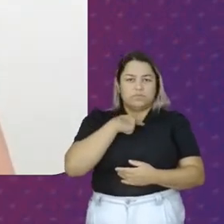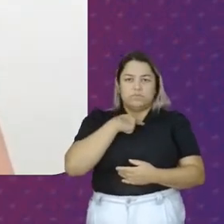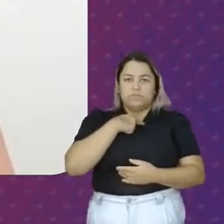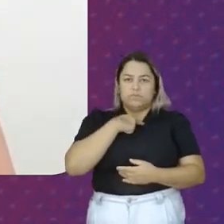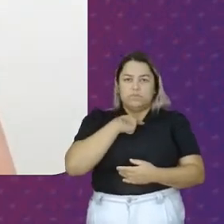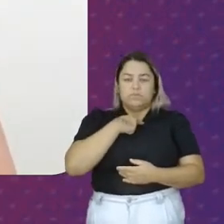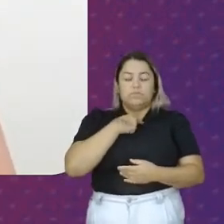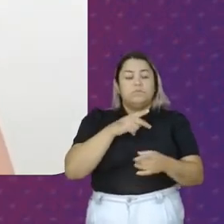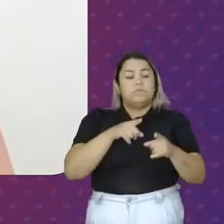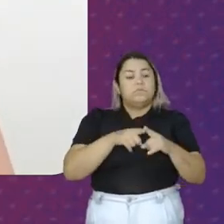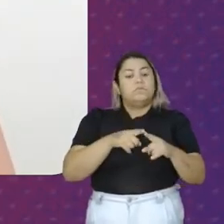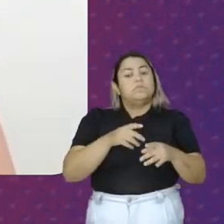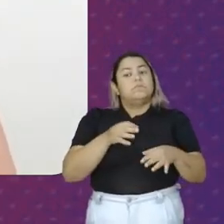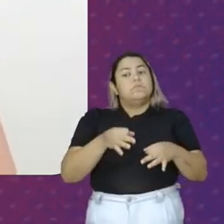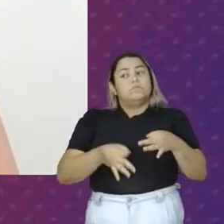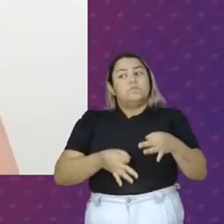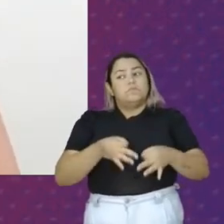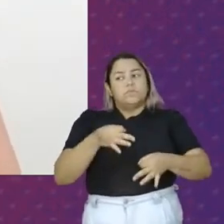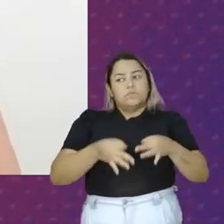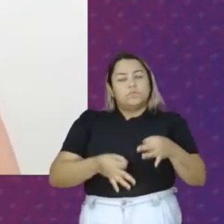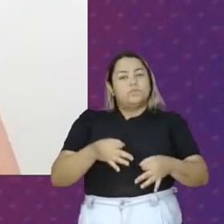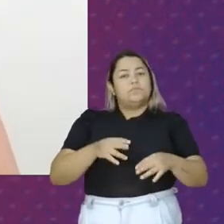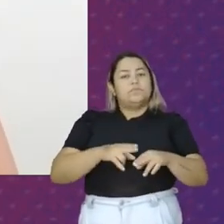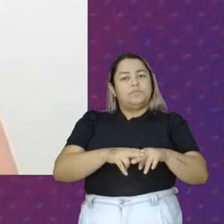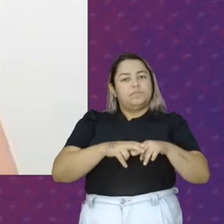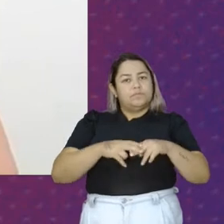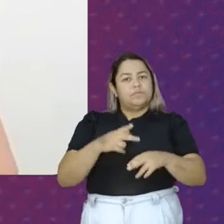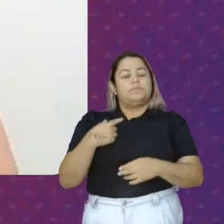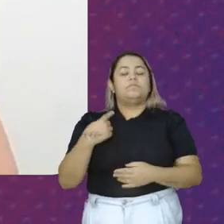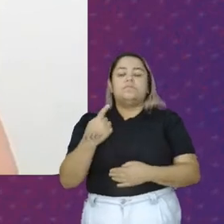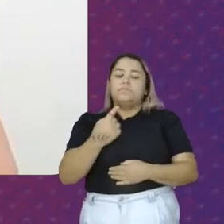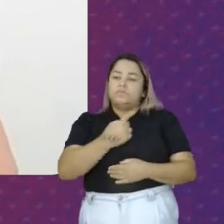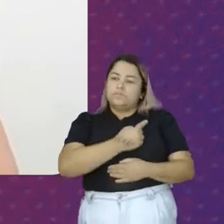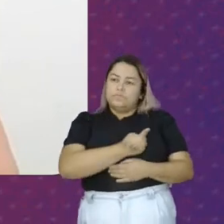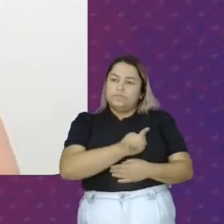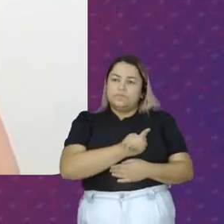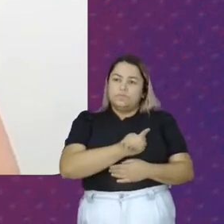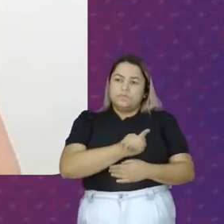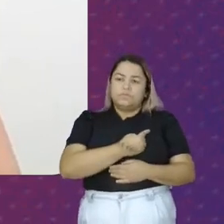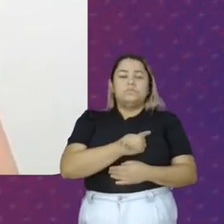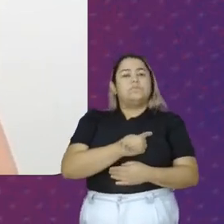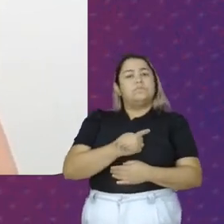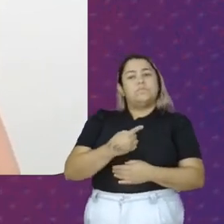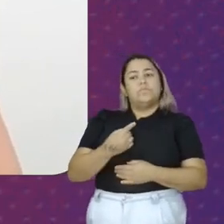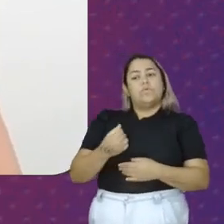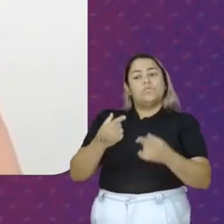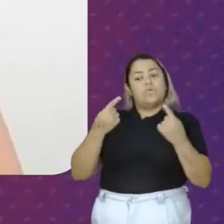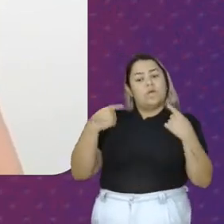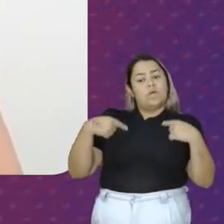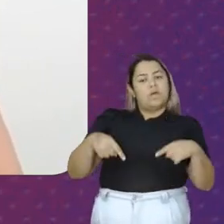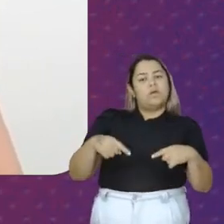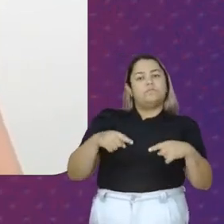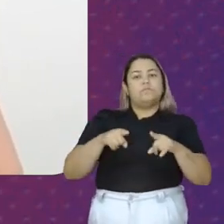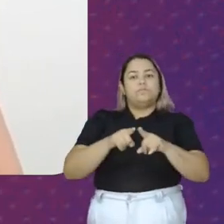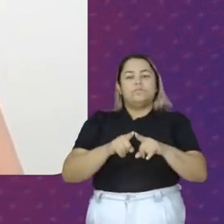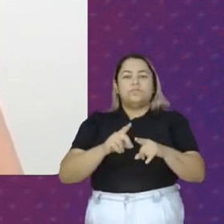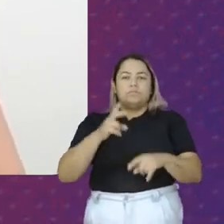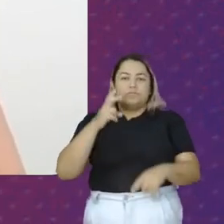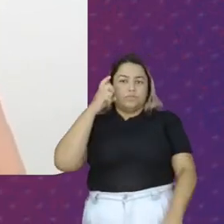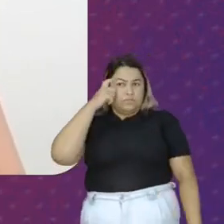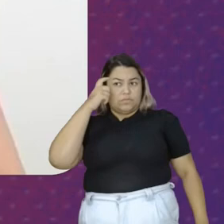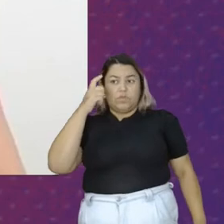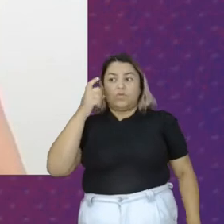ser subjugado pelo nosso gênero, pela nossa condição física, sensorial,